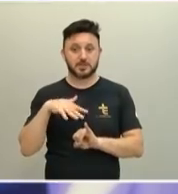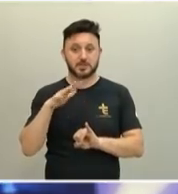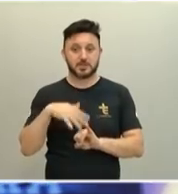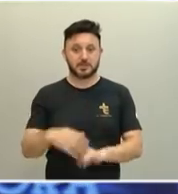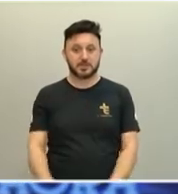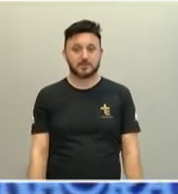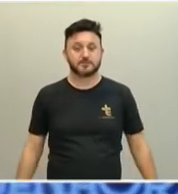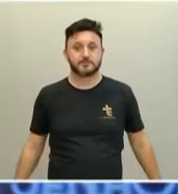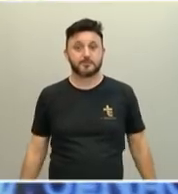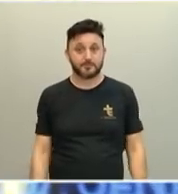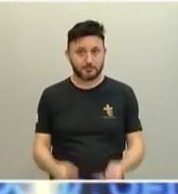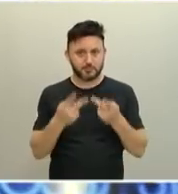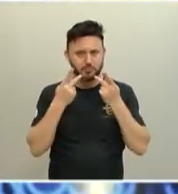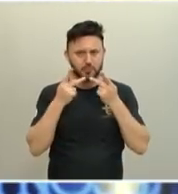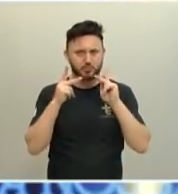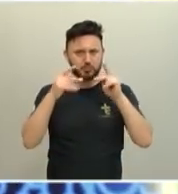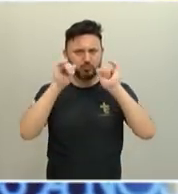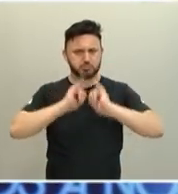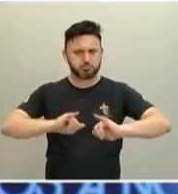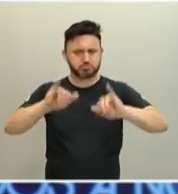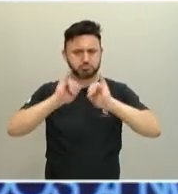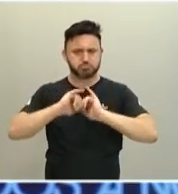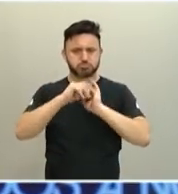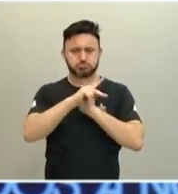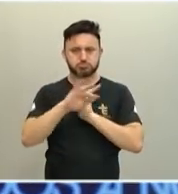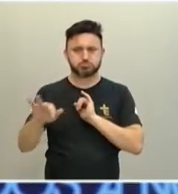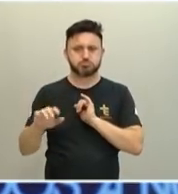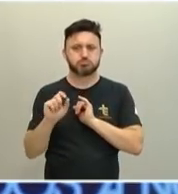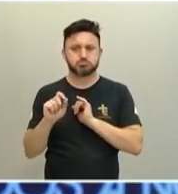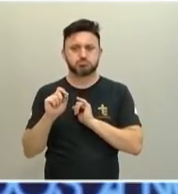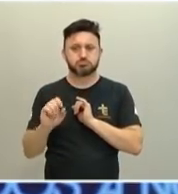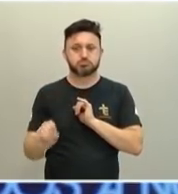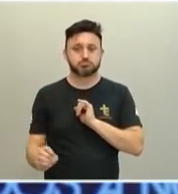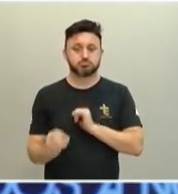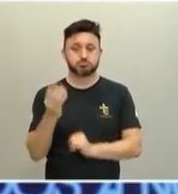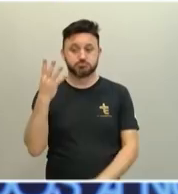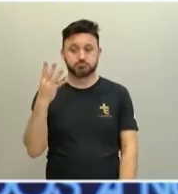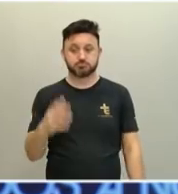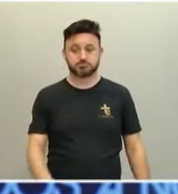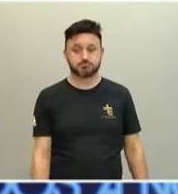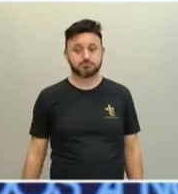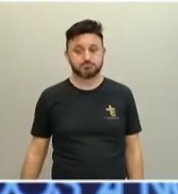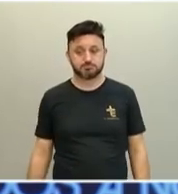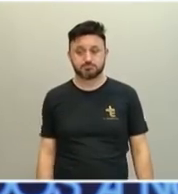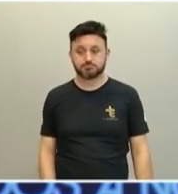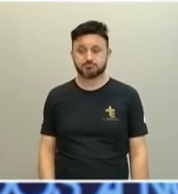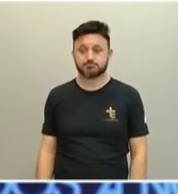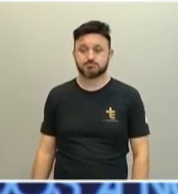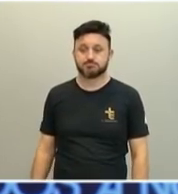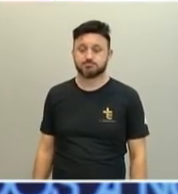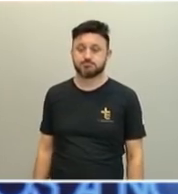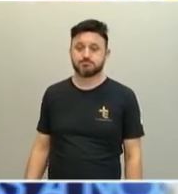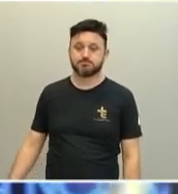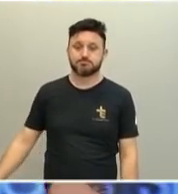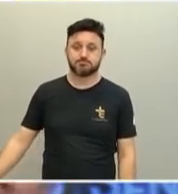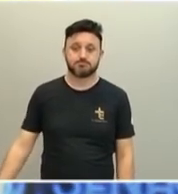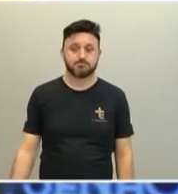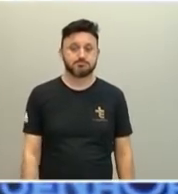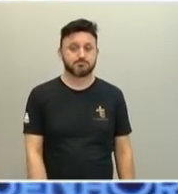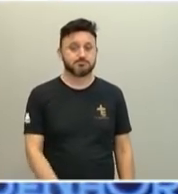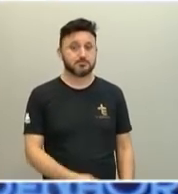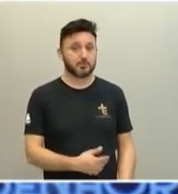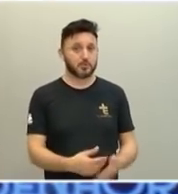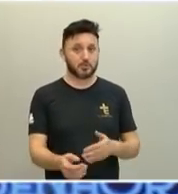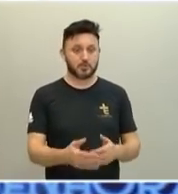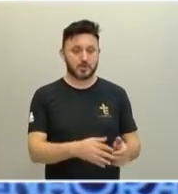você proclame isso. O deserto vai florir? Vai. O deserto florirá. Aonde não tem